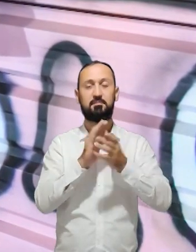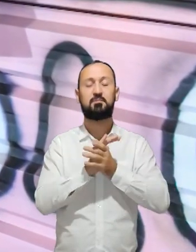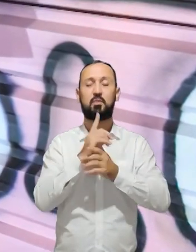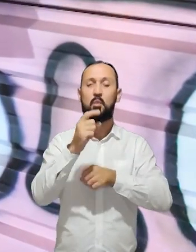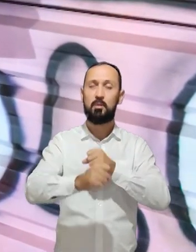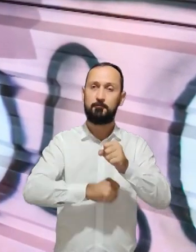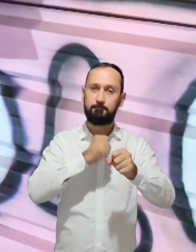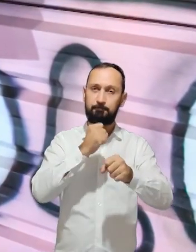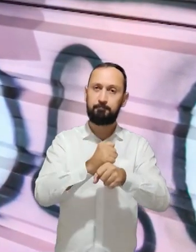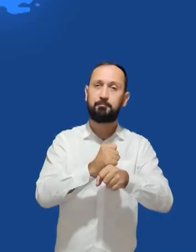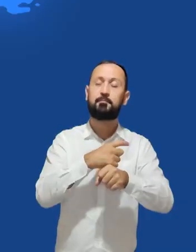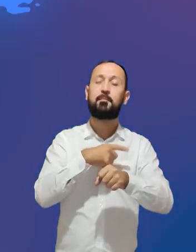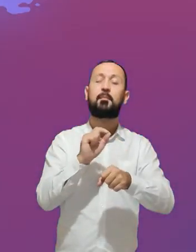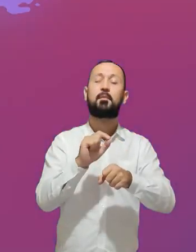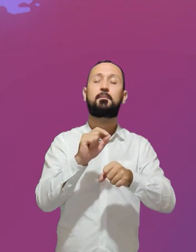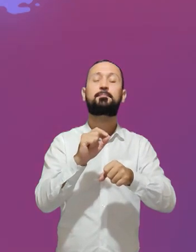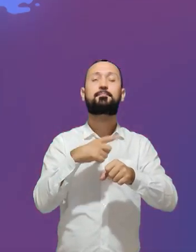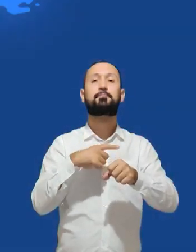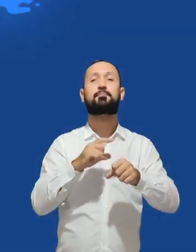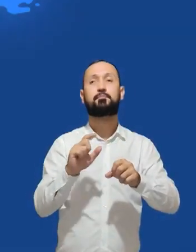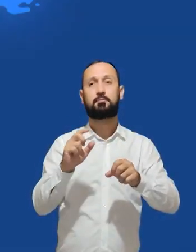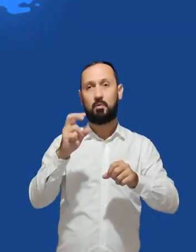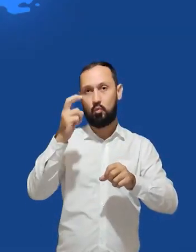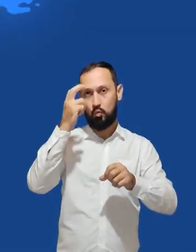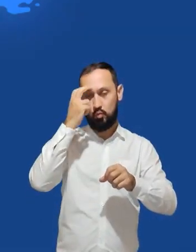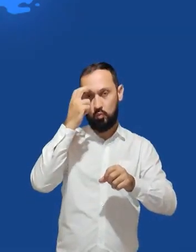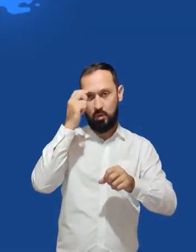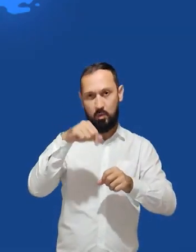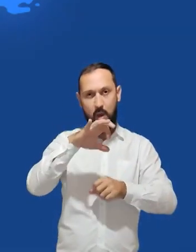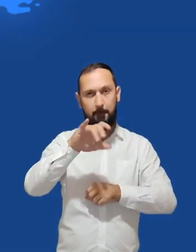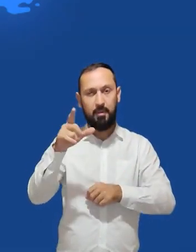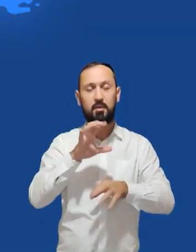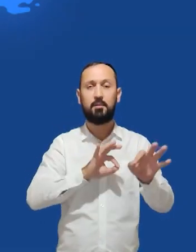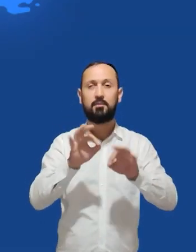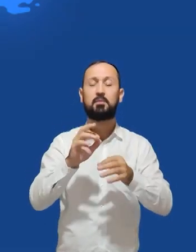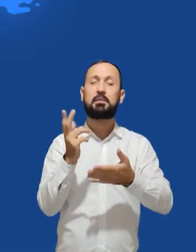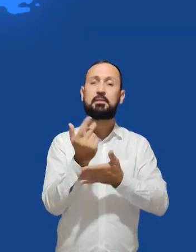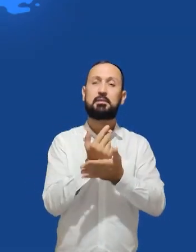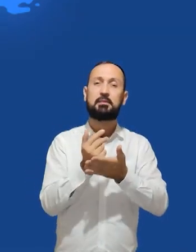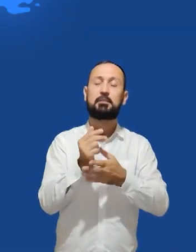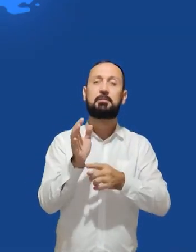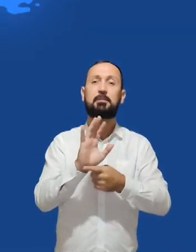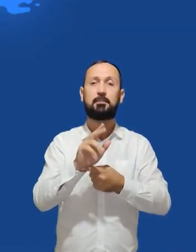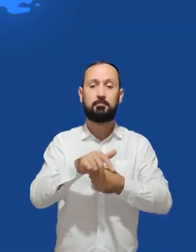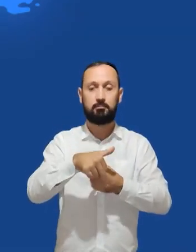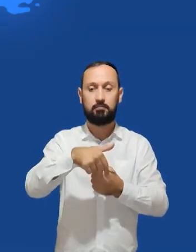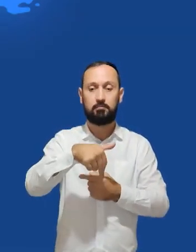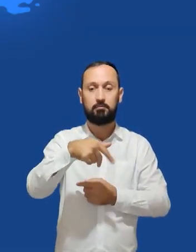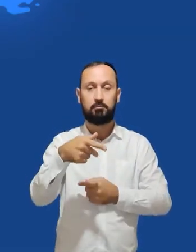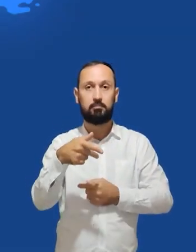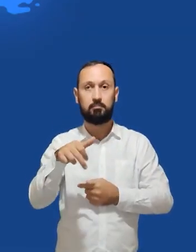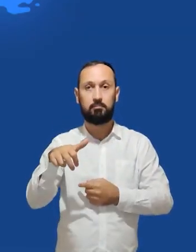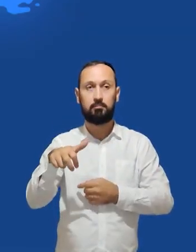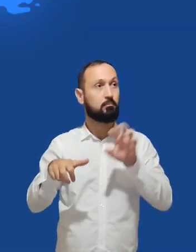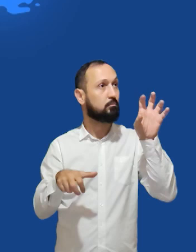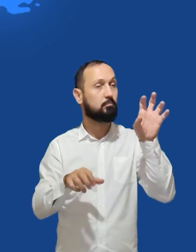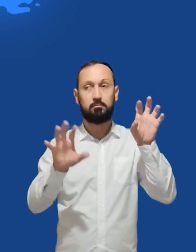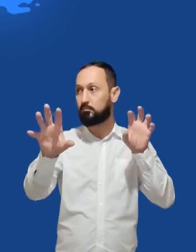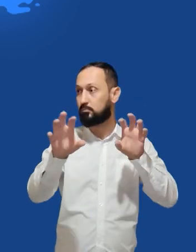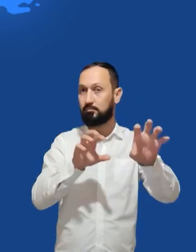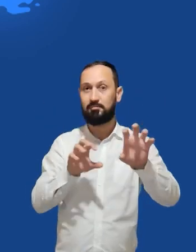spray, inspiradas em perfis aleatórios do Facebook. Um ano depois, numa exposição na Plataforma Cultural de Campo